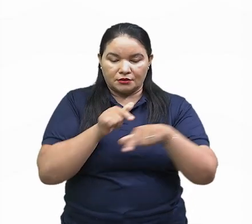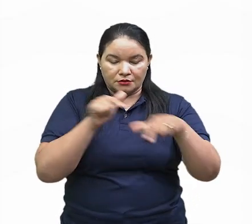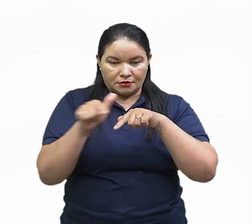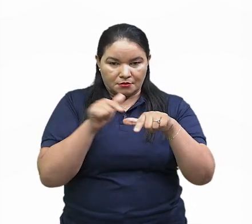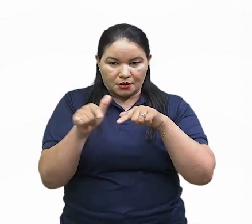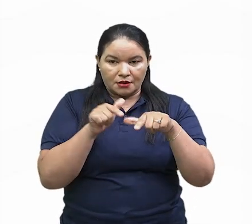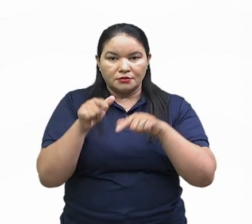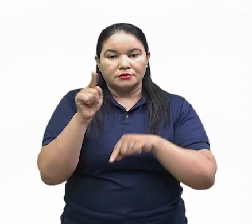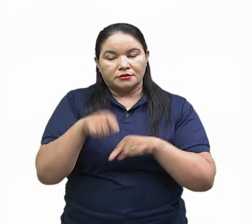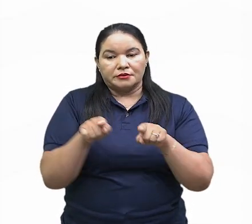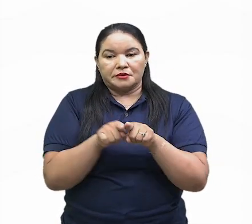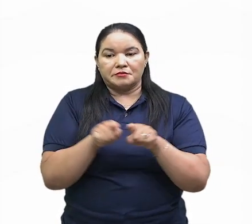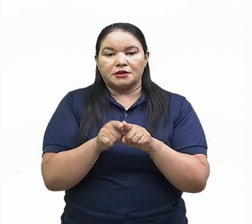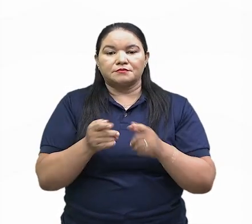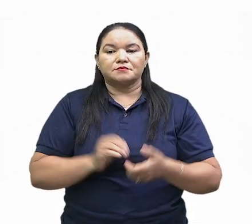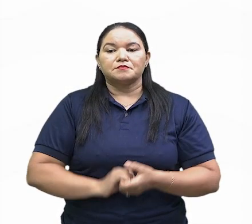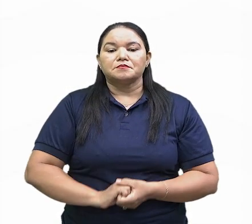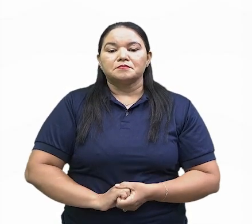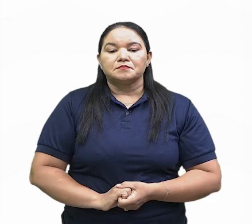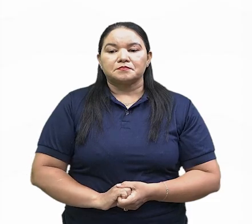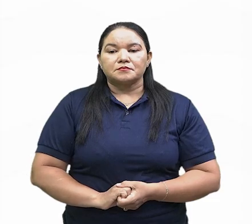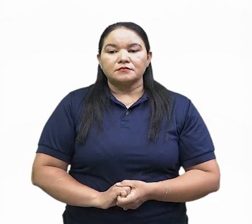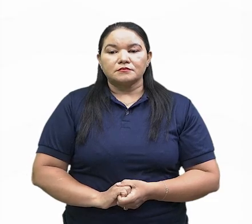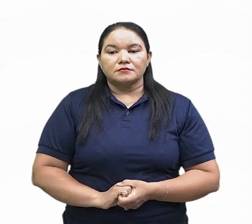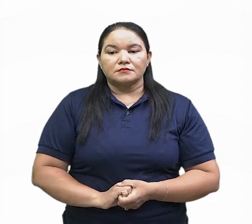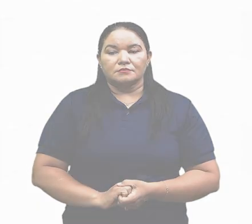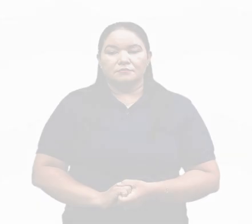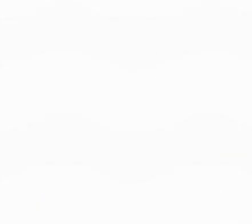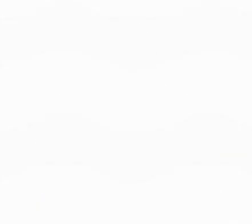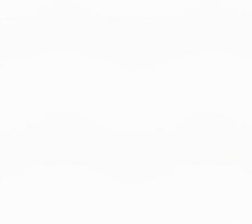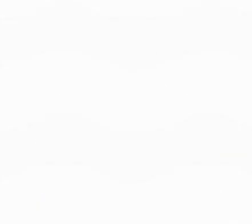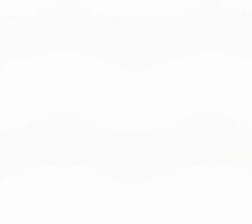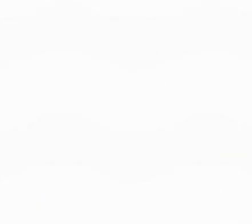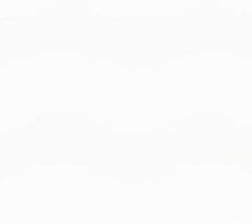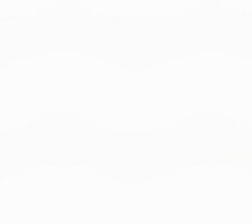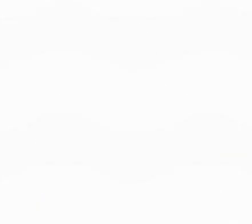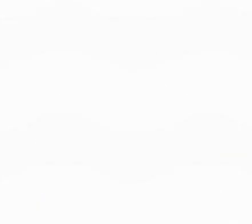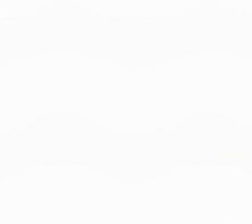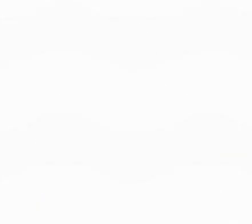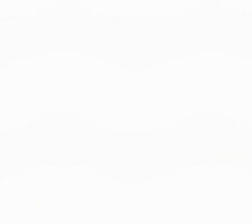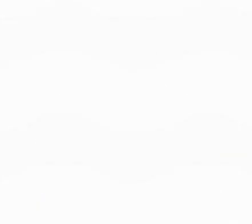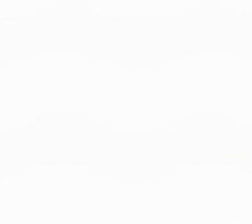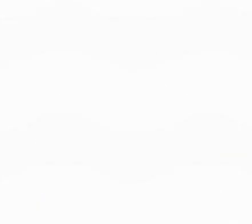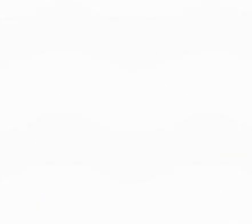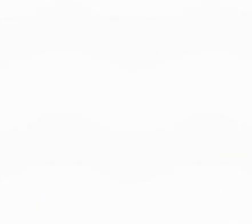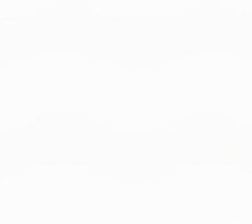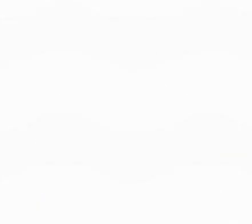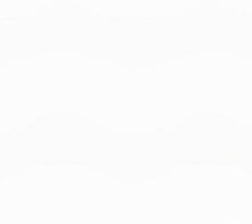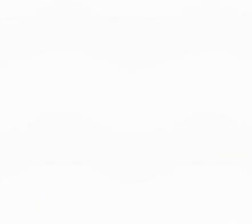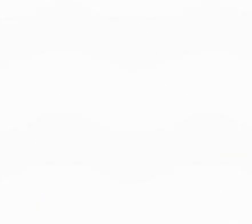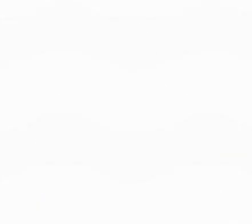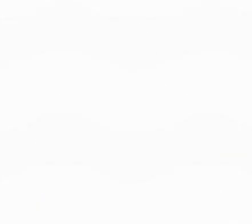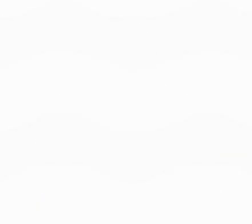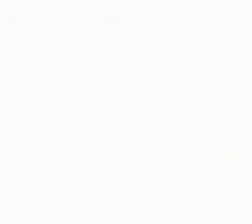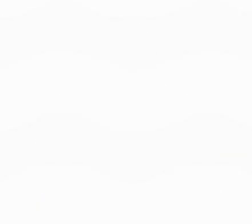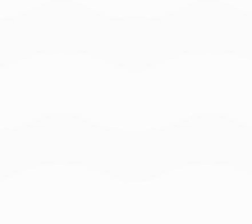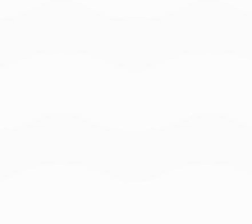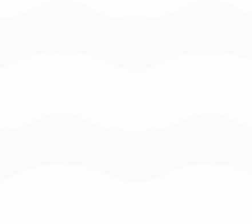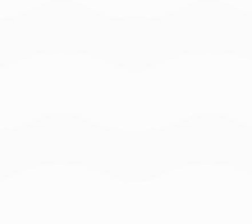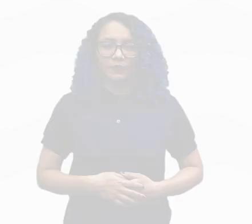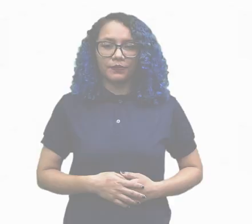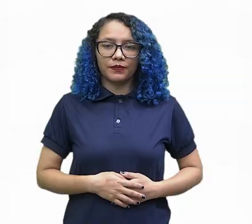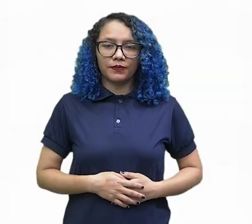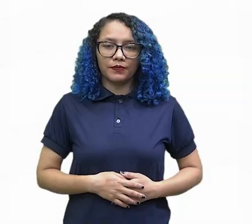de trabalho e também o processo de urbanização e custo de vida mais alto, que